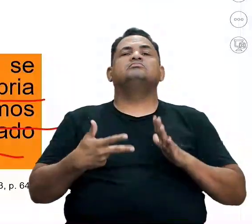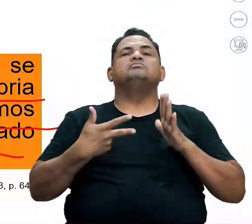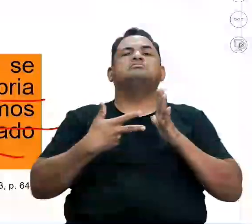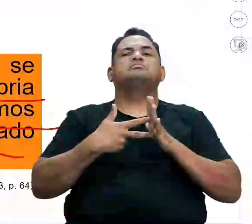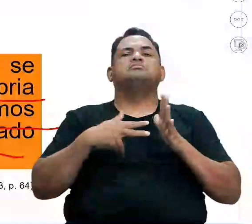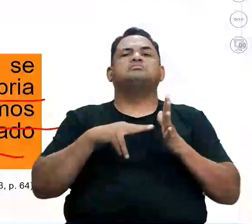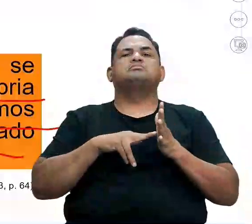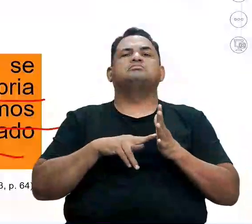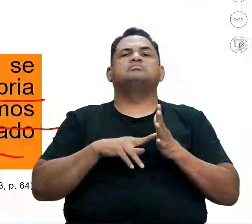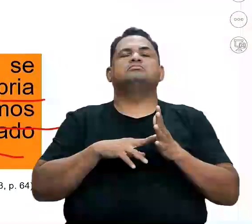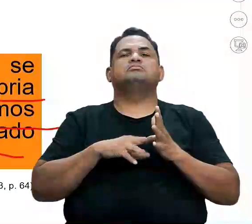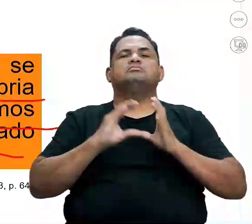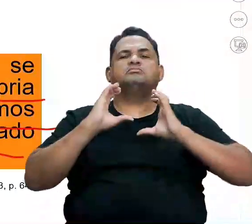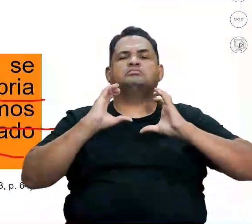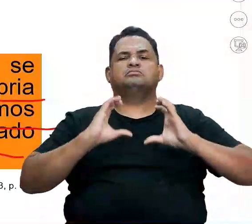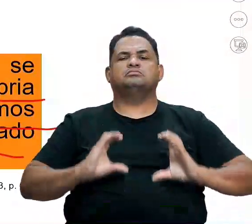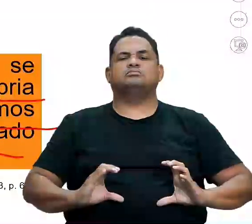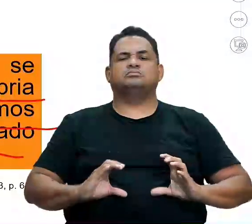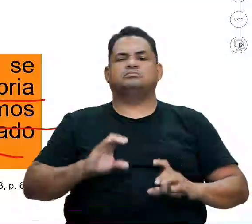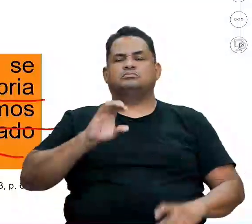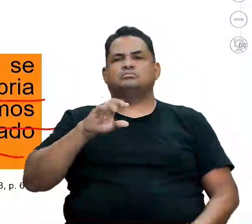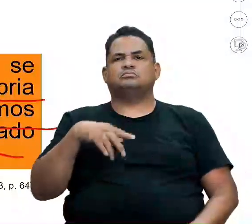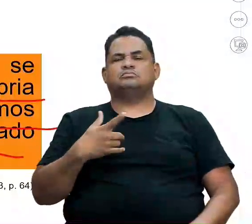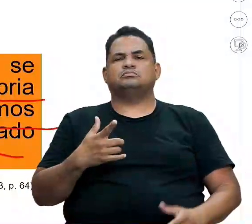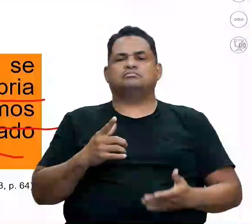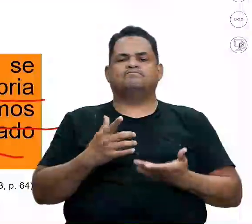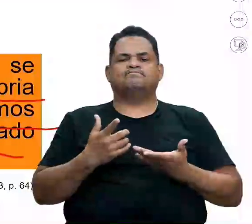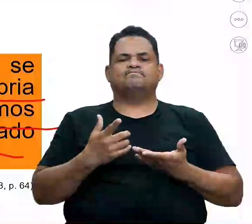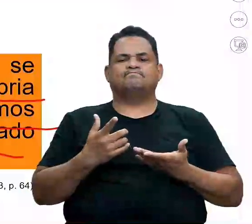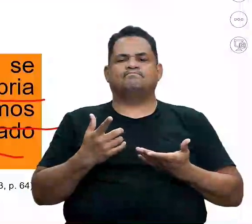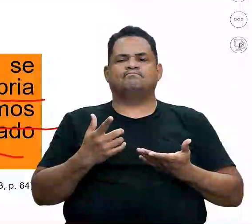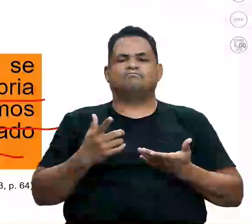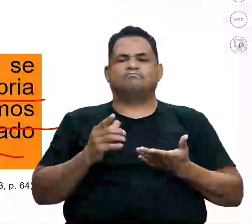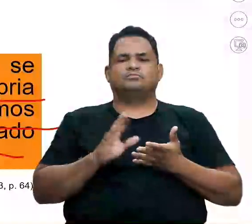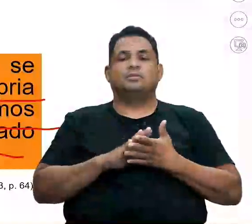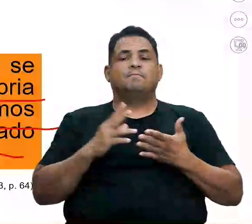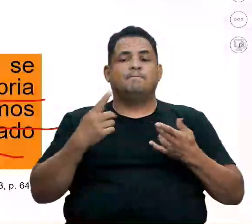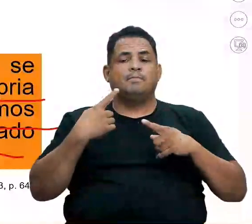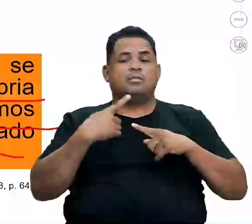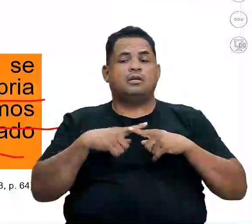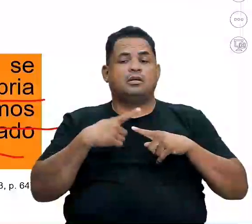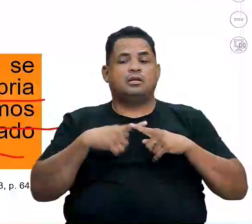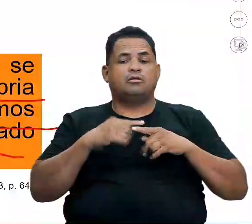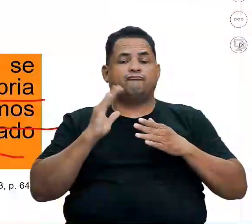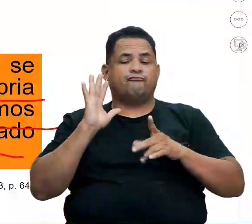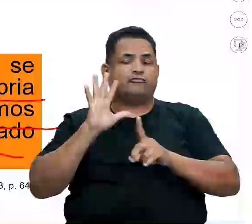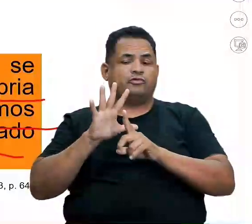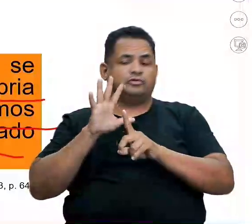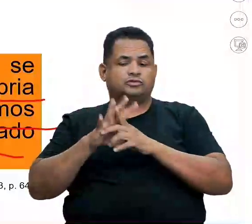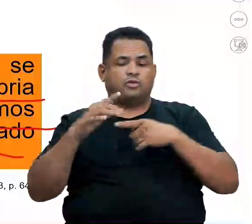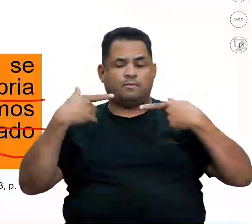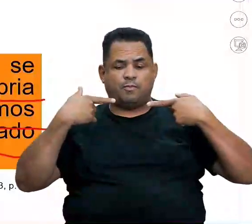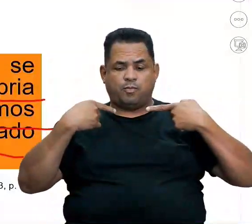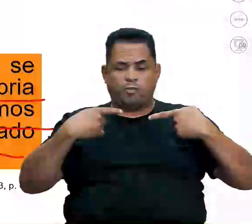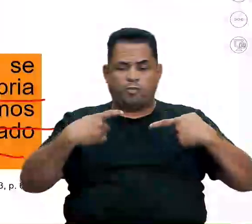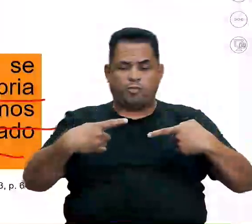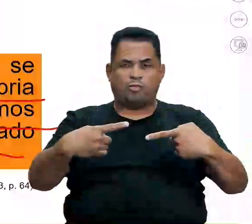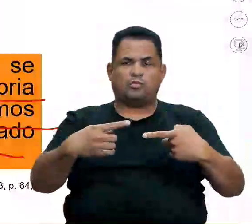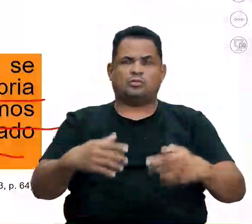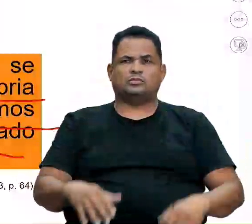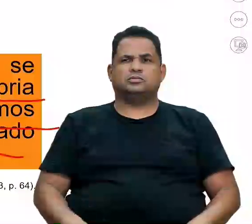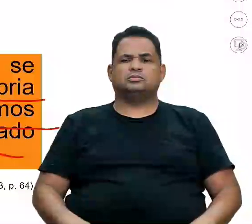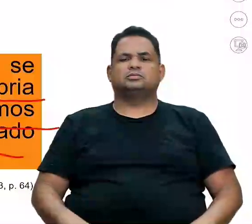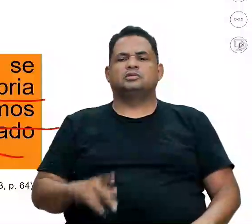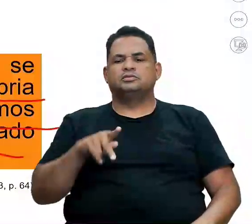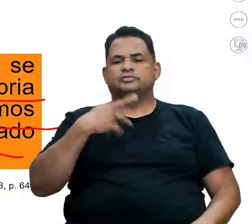esse comportamento que foi alvo, inclusive, de guerras, né? Aqui a gente citou o